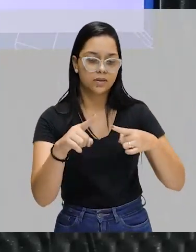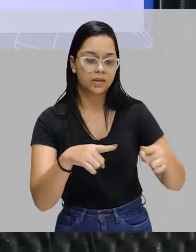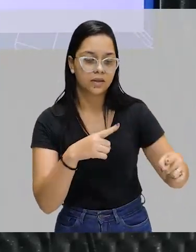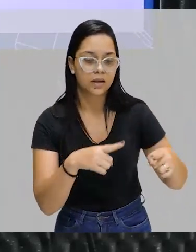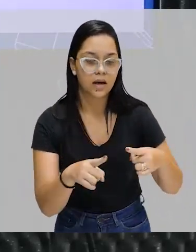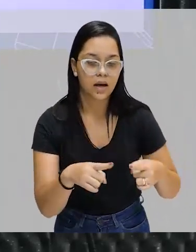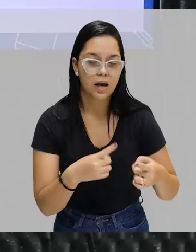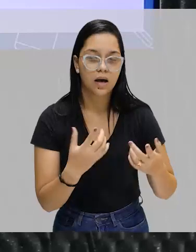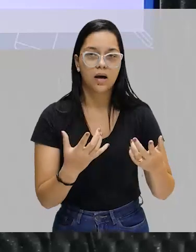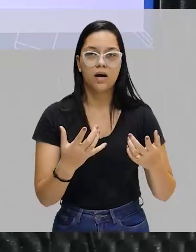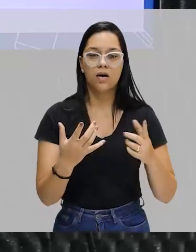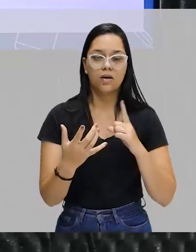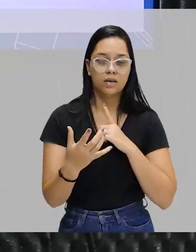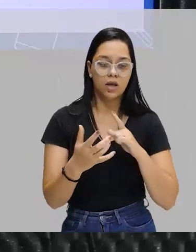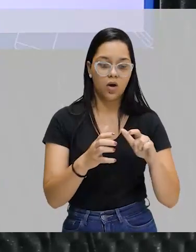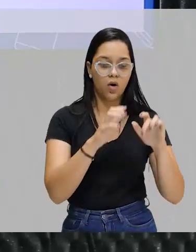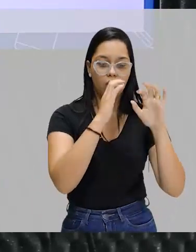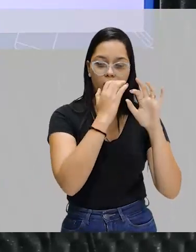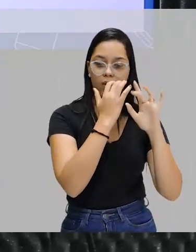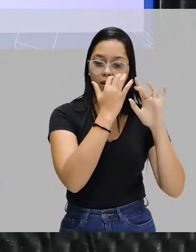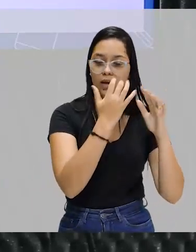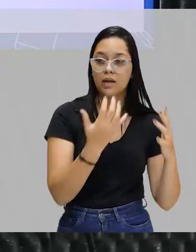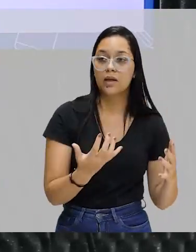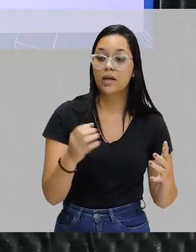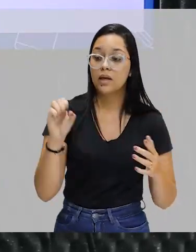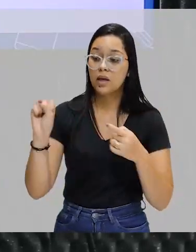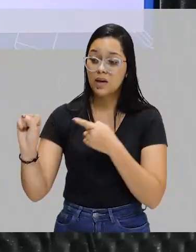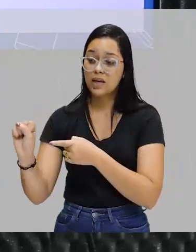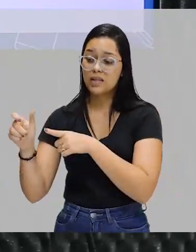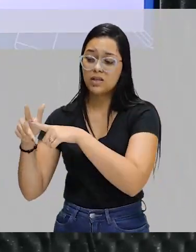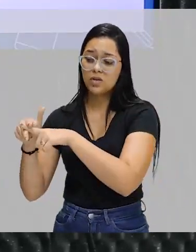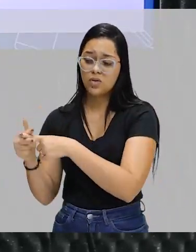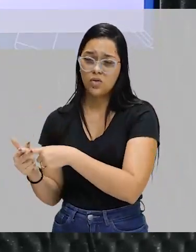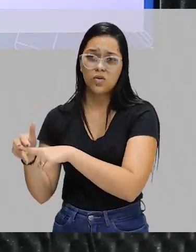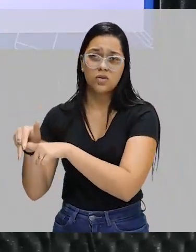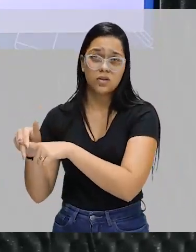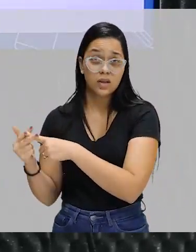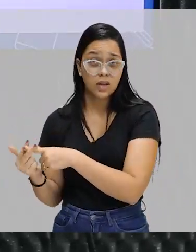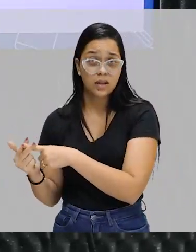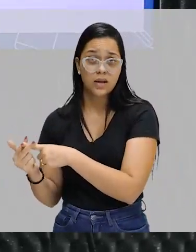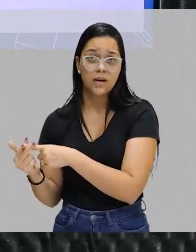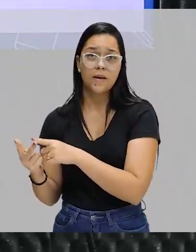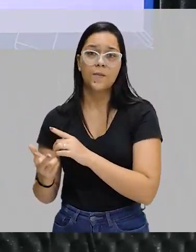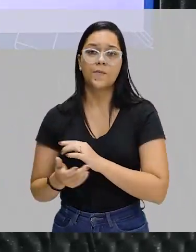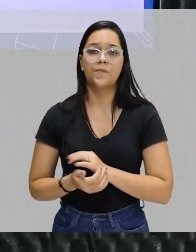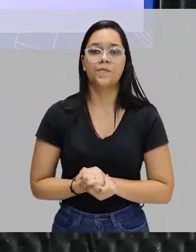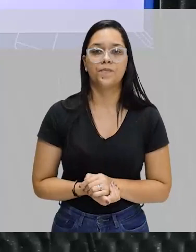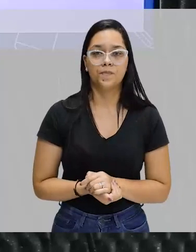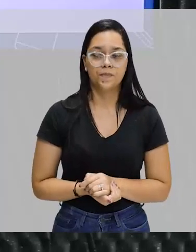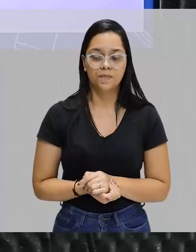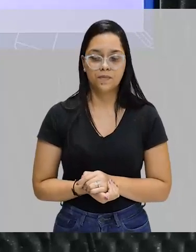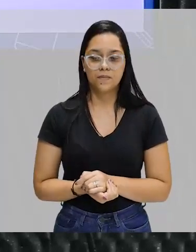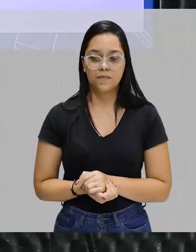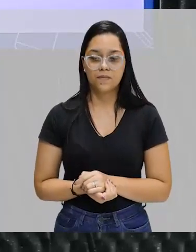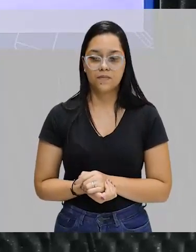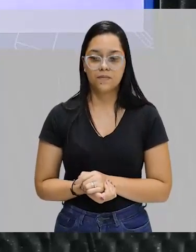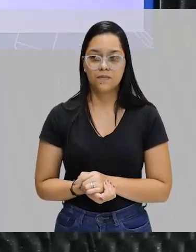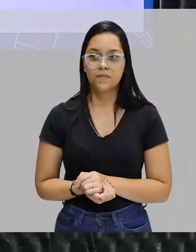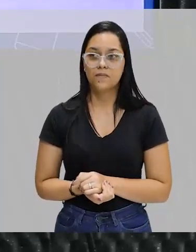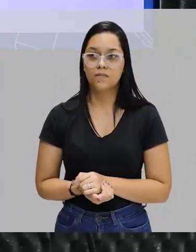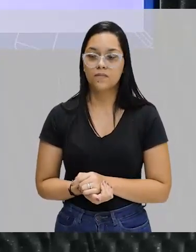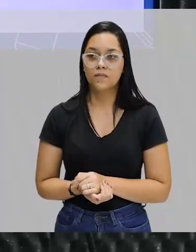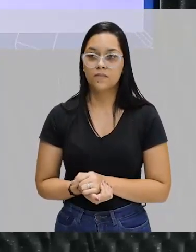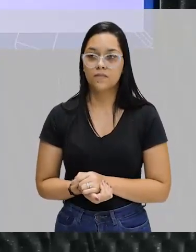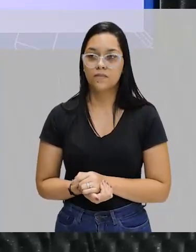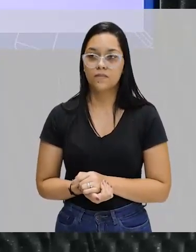né? Relacionado à orquestra, instrumento. E concerto com S de ajuste, consertar algo que quebrou, que necessita